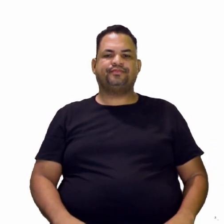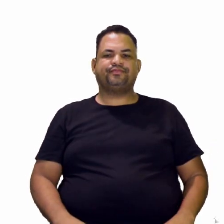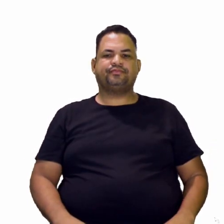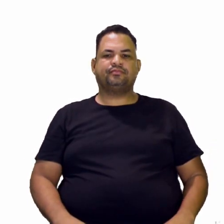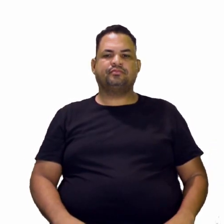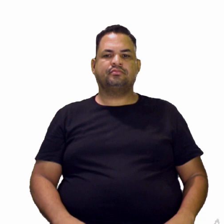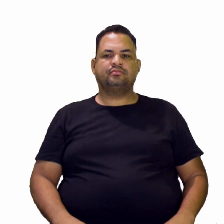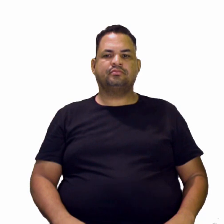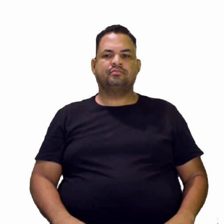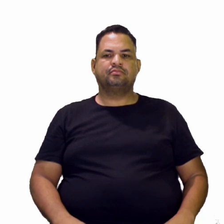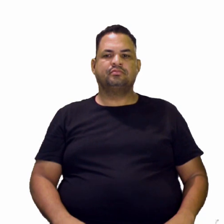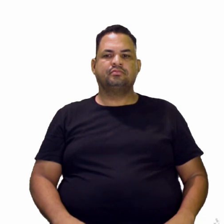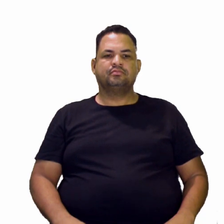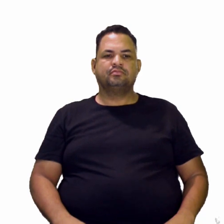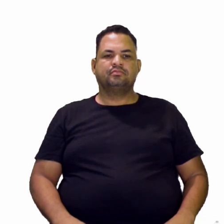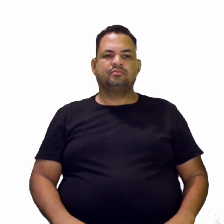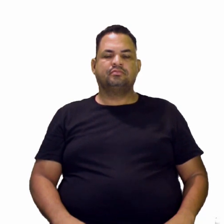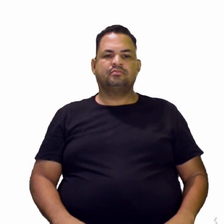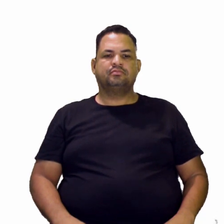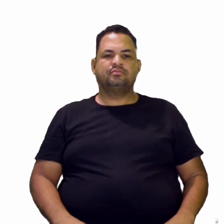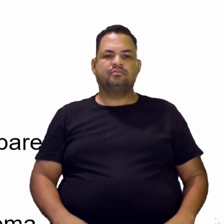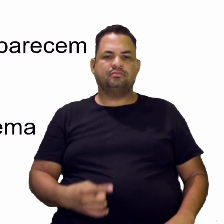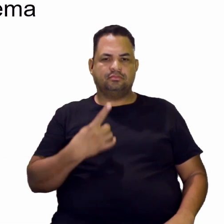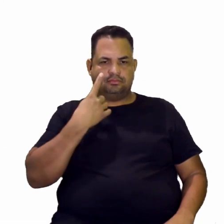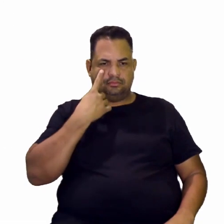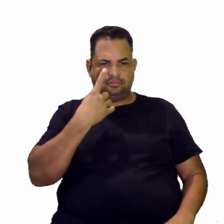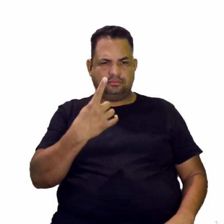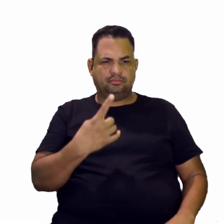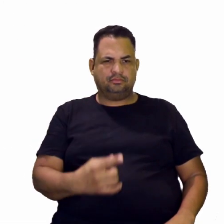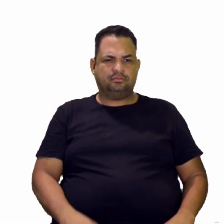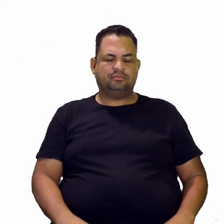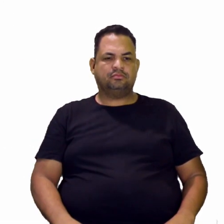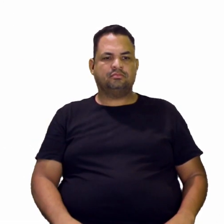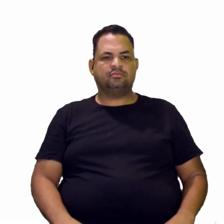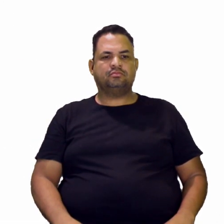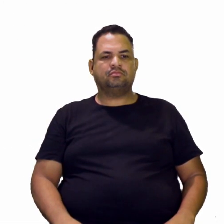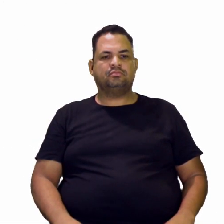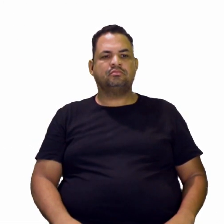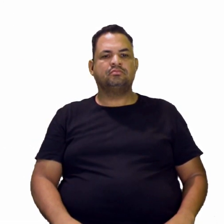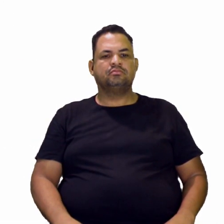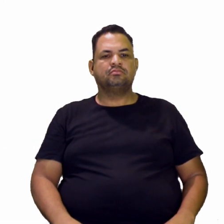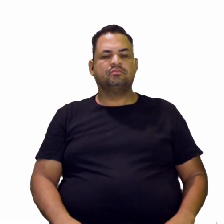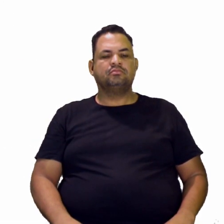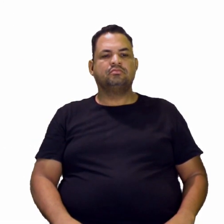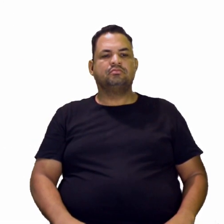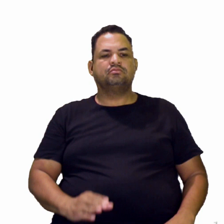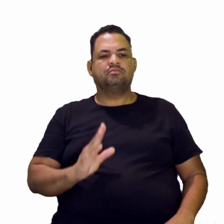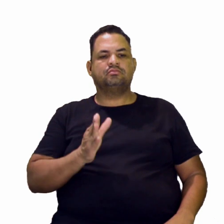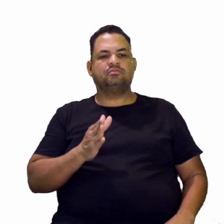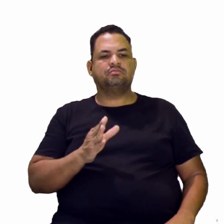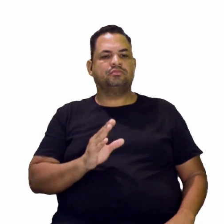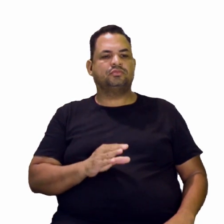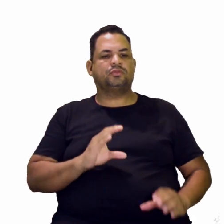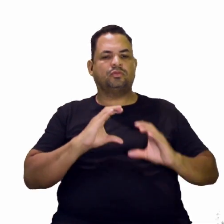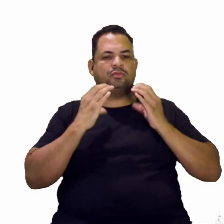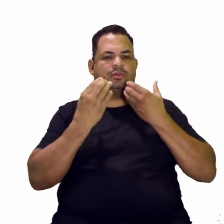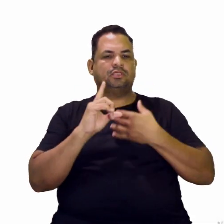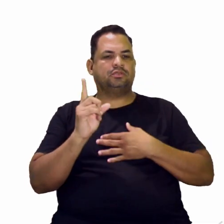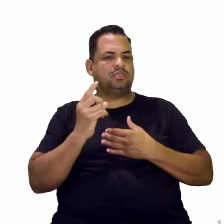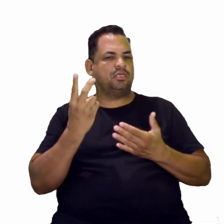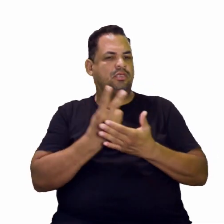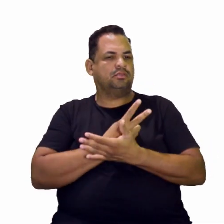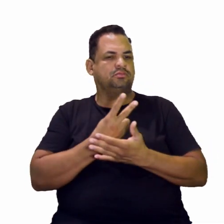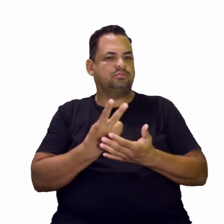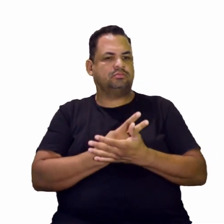determinado local. Tá bom? Então a gente vai aqui nas respostas, pronto, já procura a população. A gente sabe que comunidade não é,